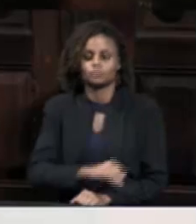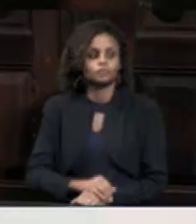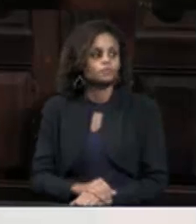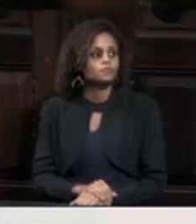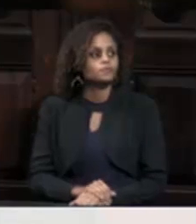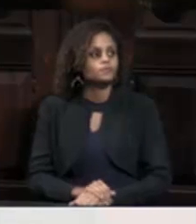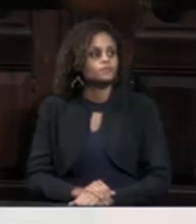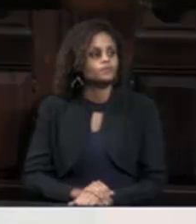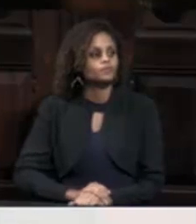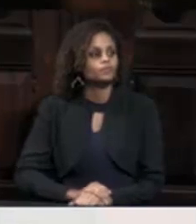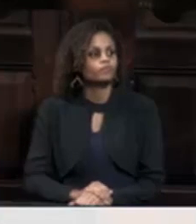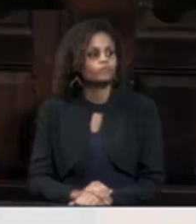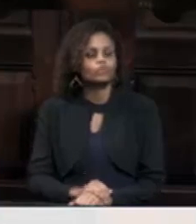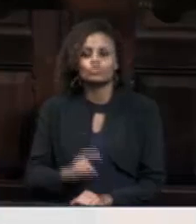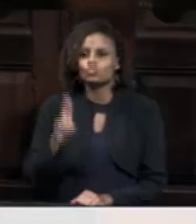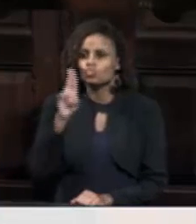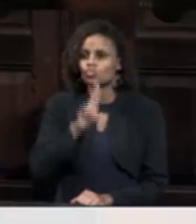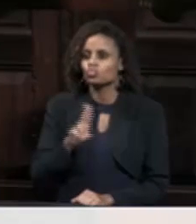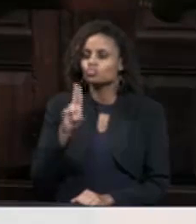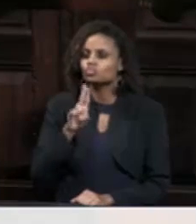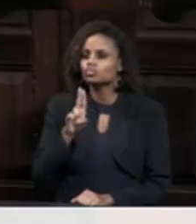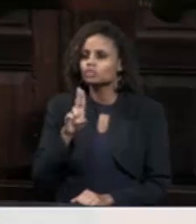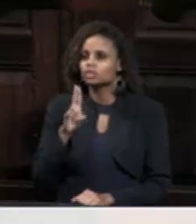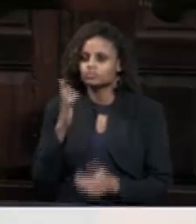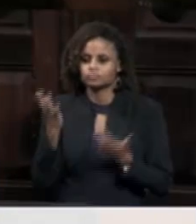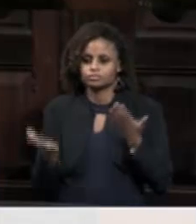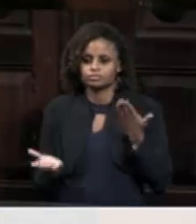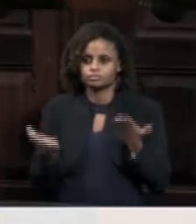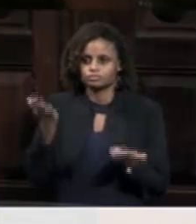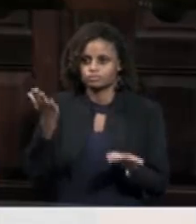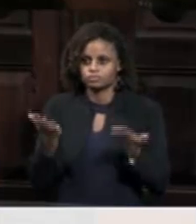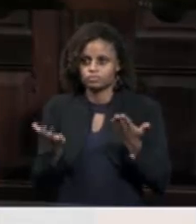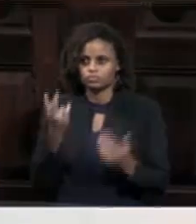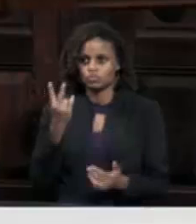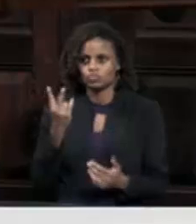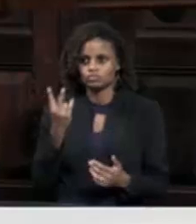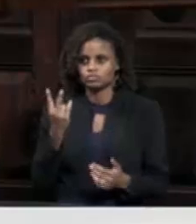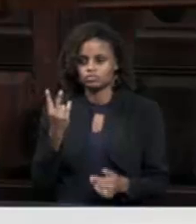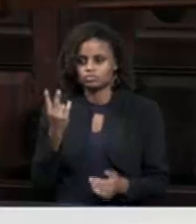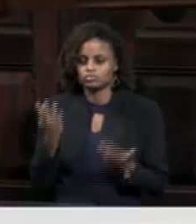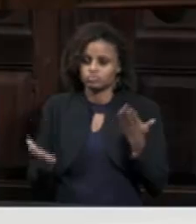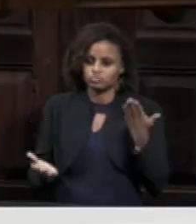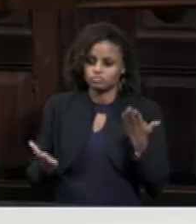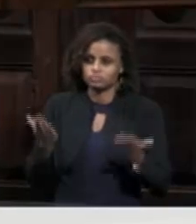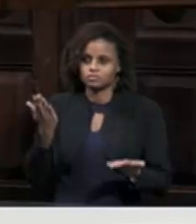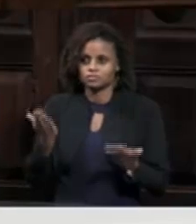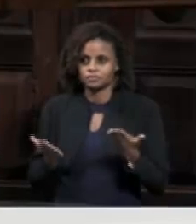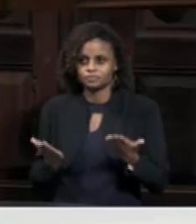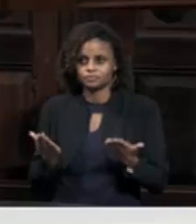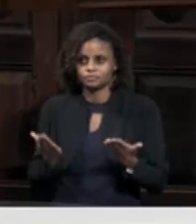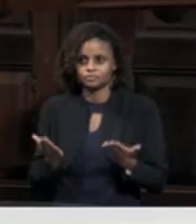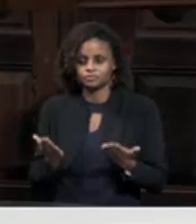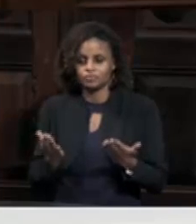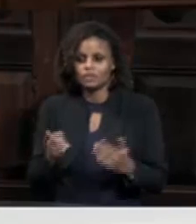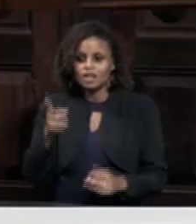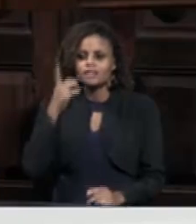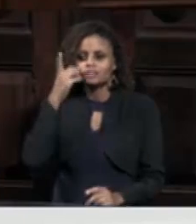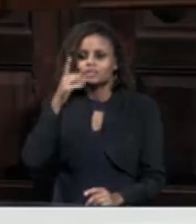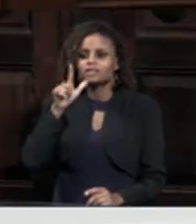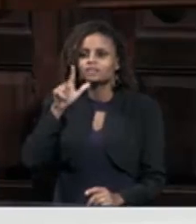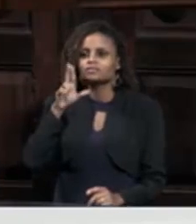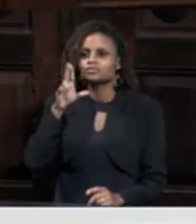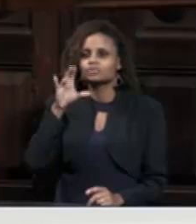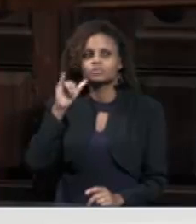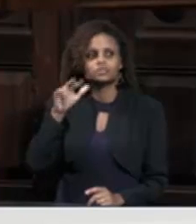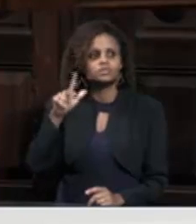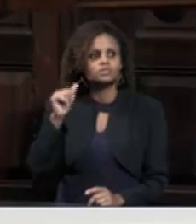dois pesos e duas medidas. Deputada Lucinha, de lembrar